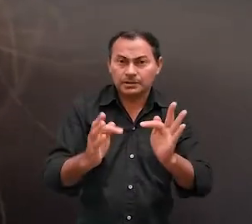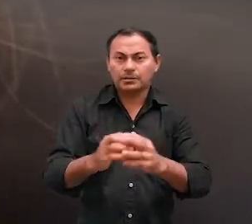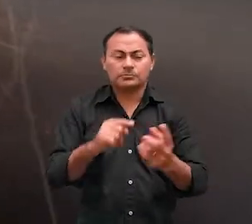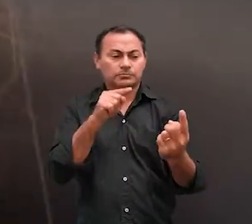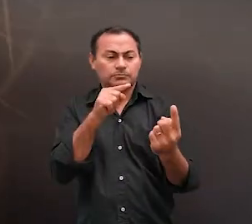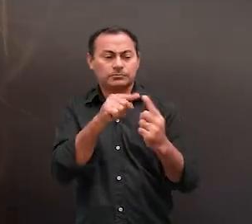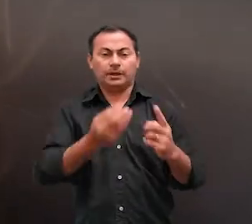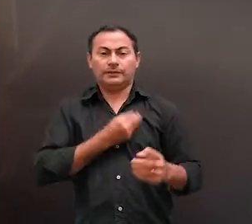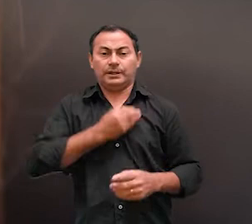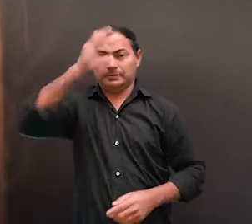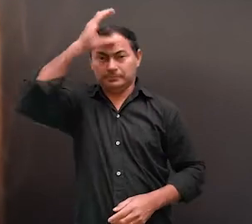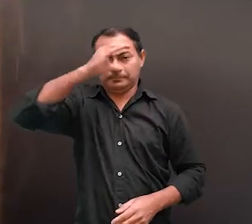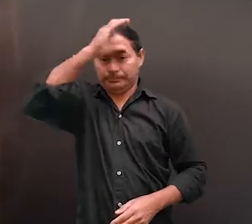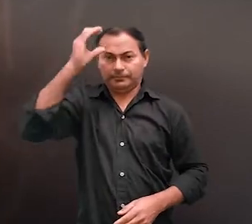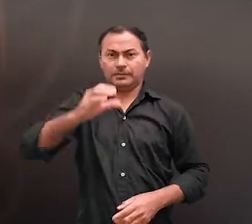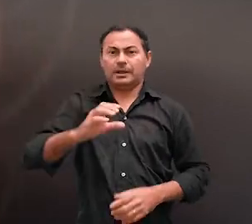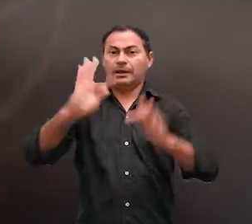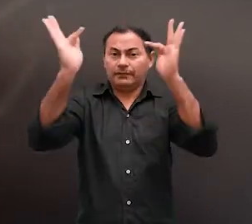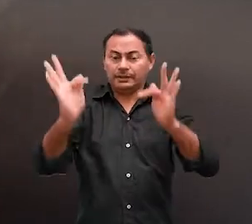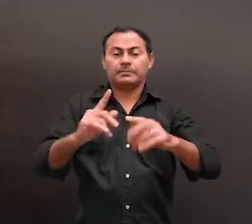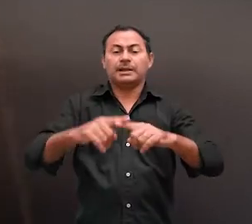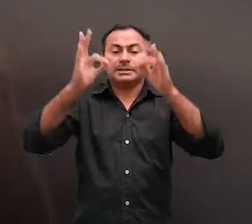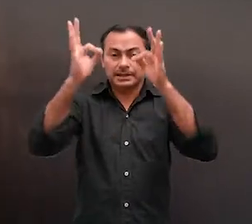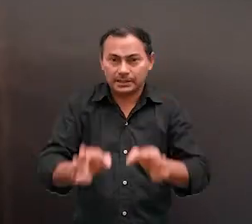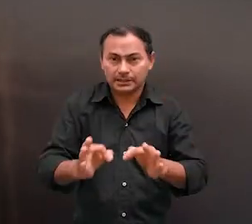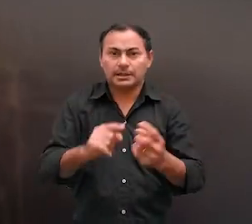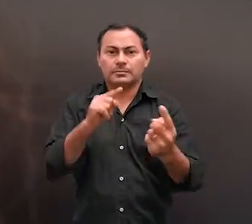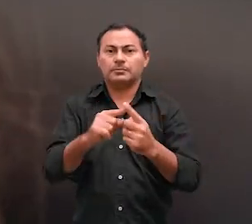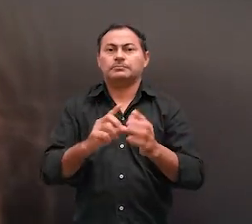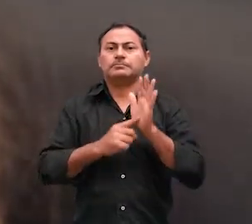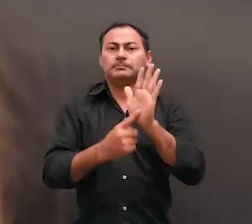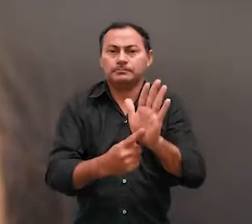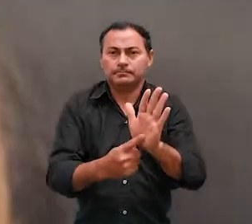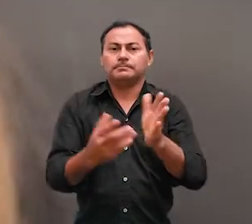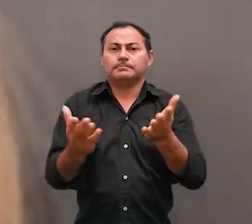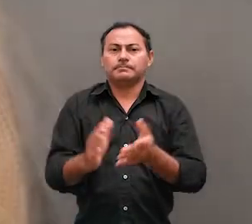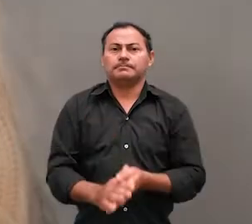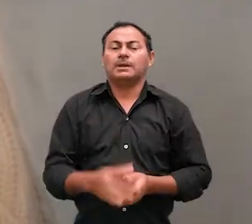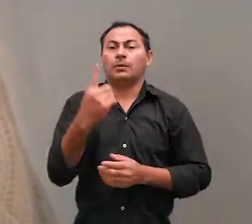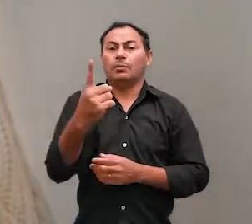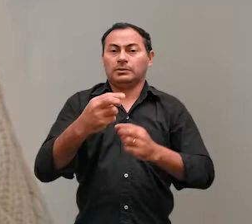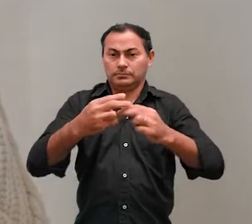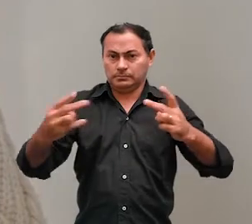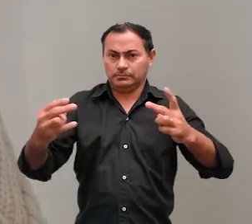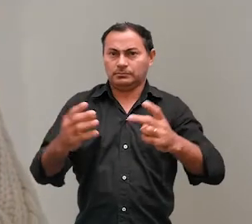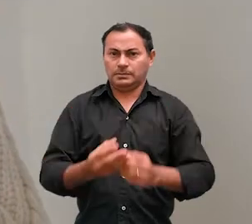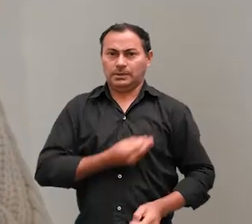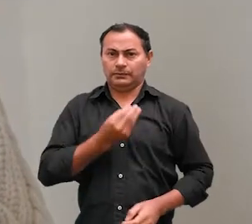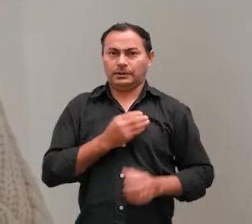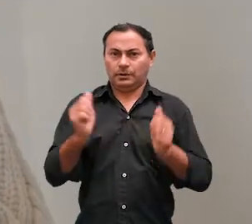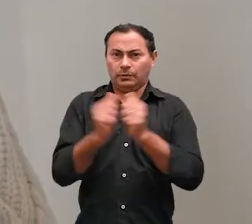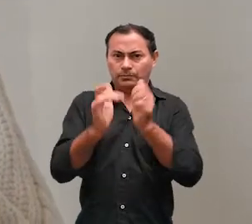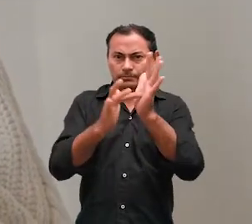feliz objetivo da vida cristã não é a felicidade mas com certeza esse é um dos resultados uma das consequências